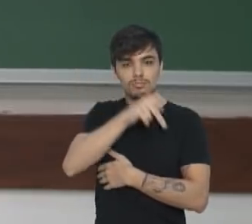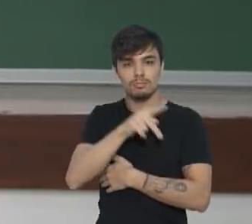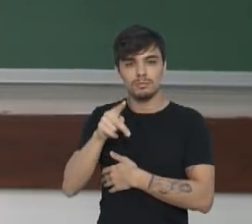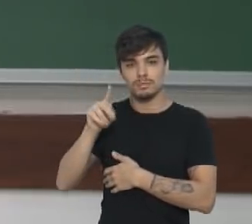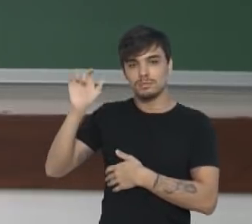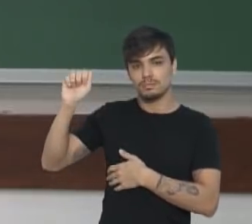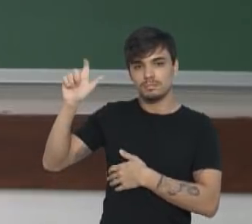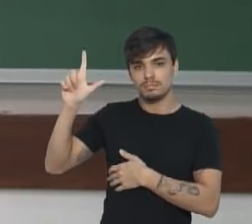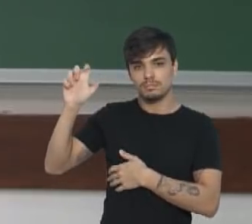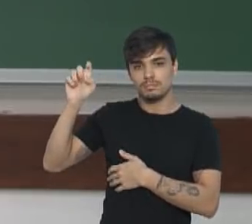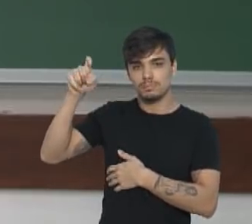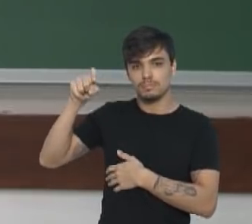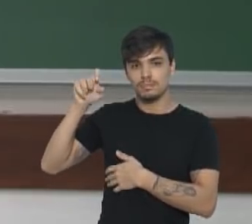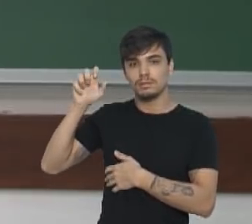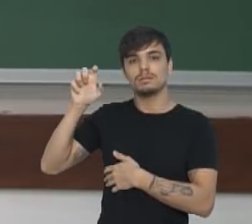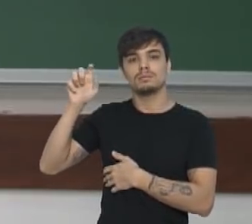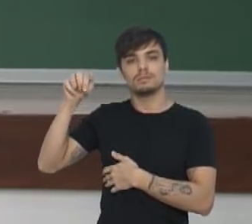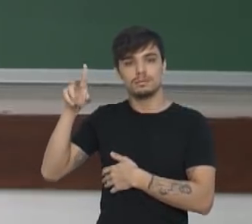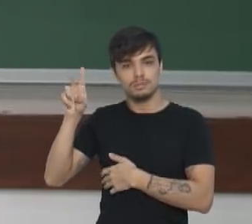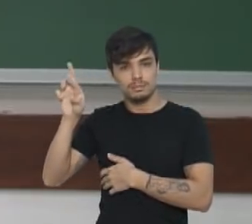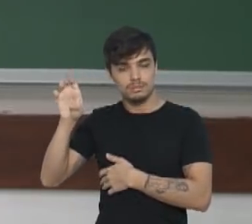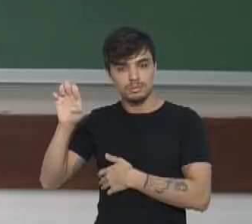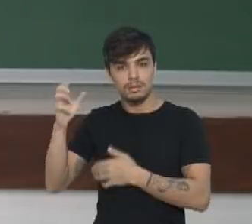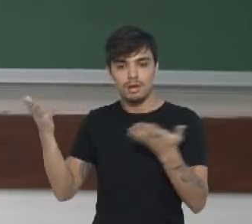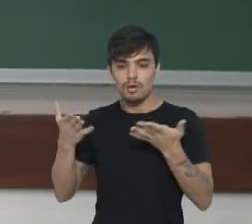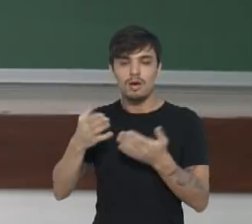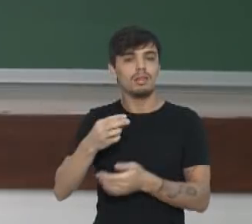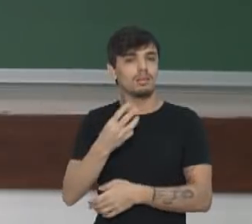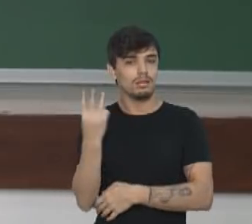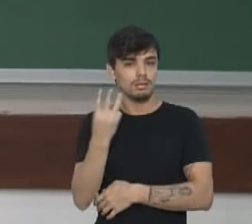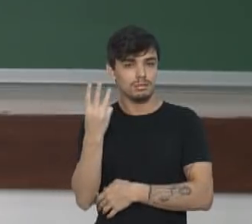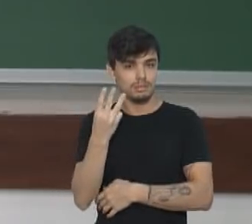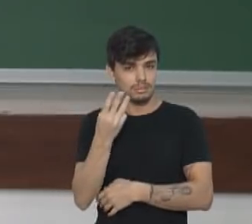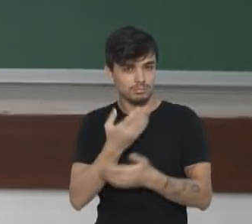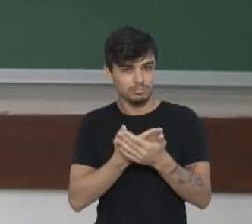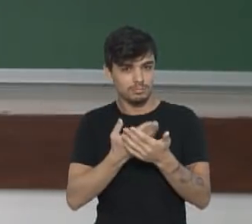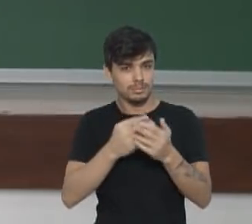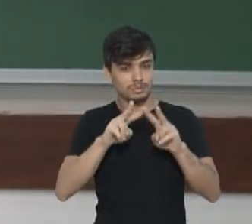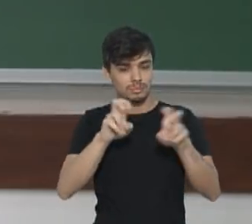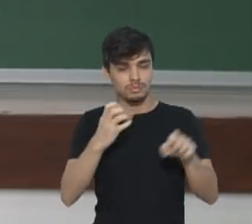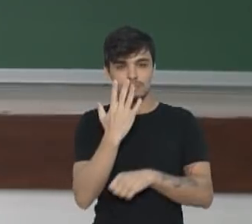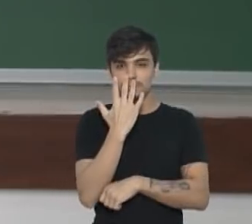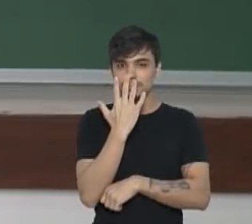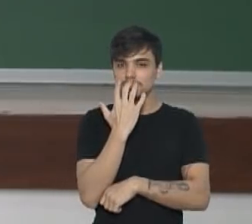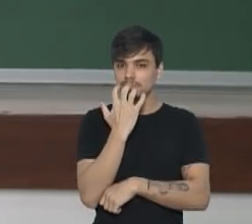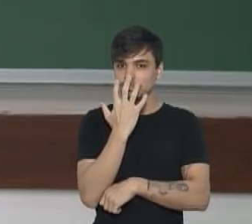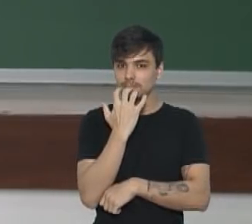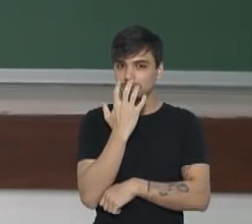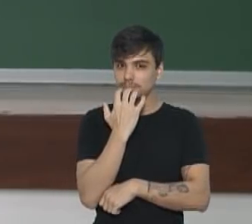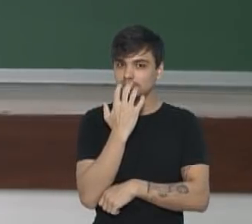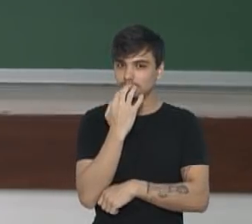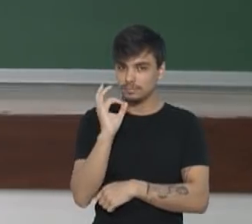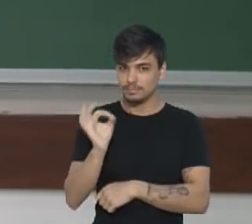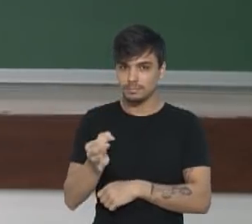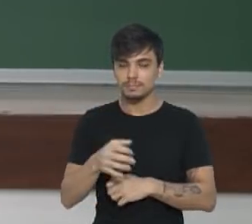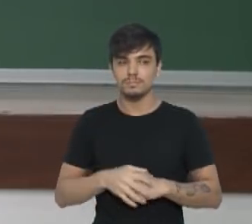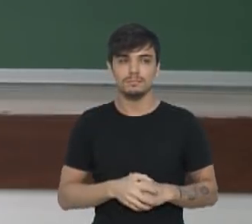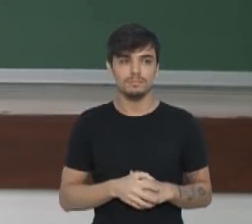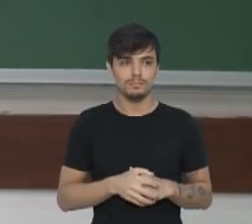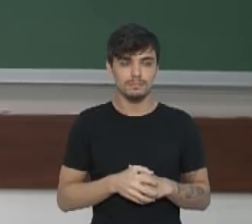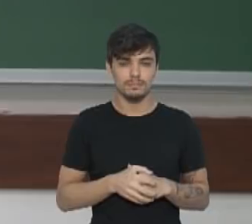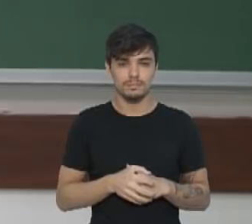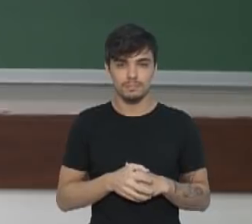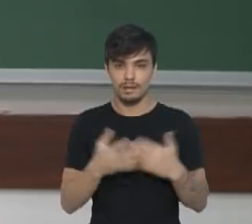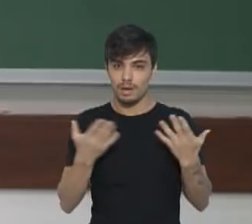e hoje temos a nossa terceira aula, sobre o Friedrich Nietzsche, não é mesmo? Estamos trabalhando aí,